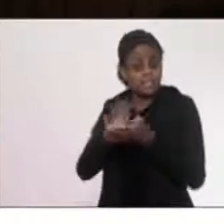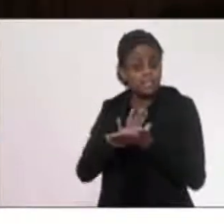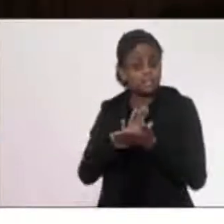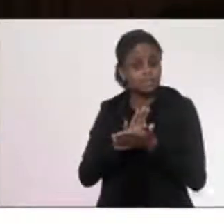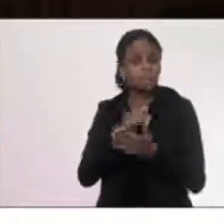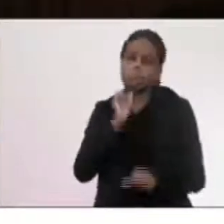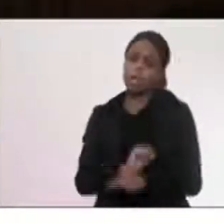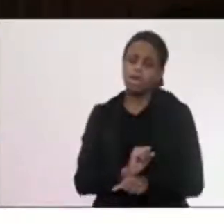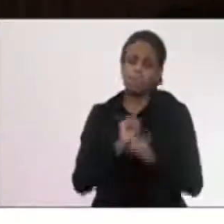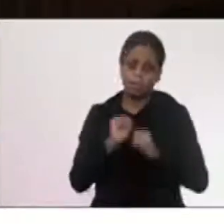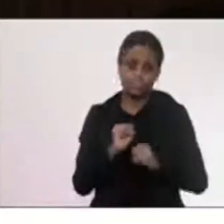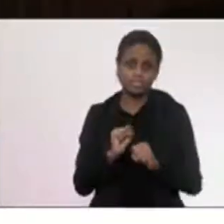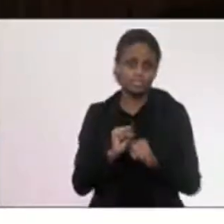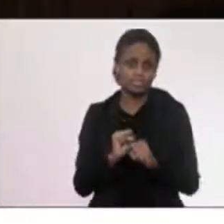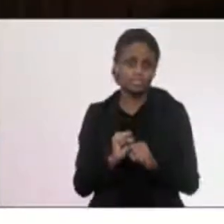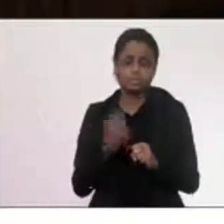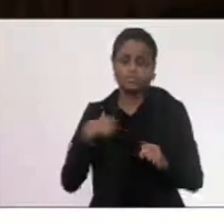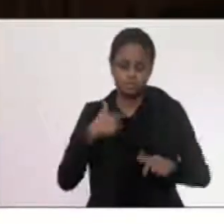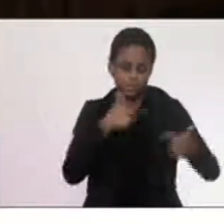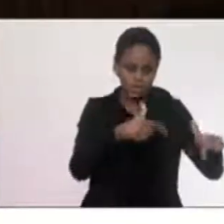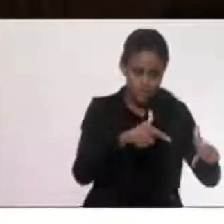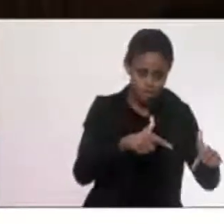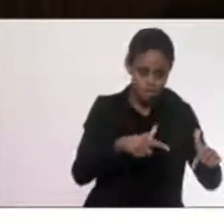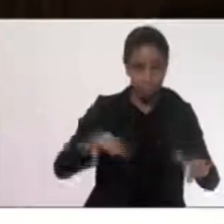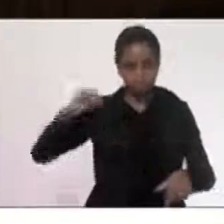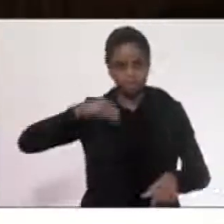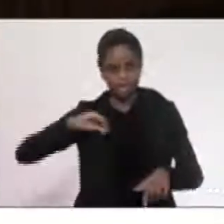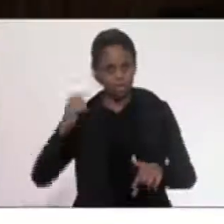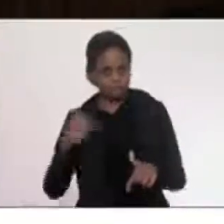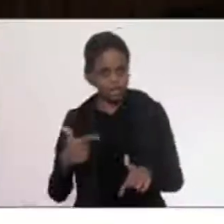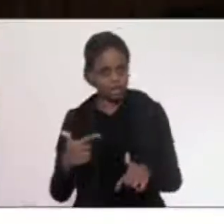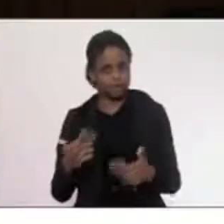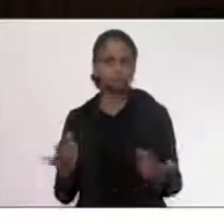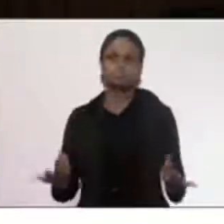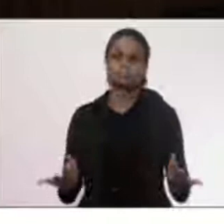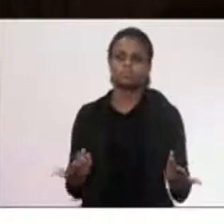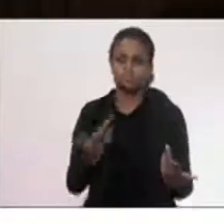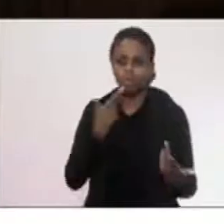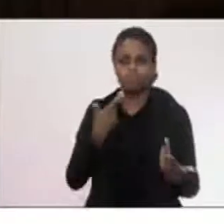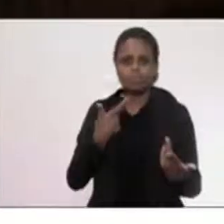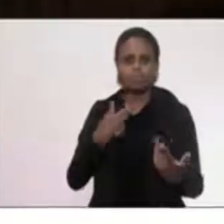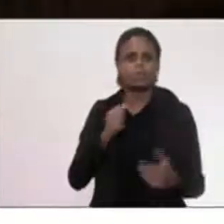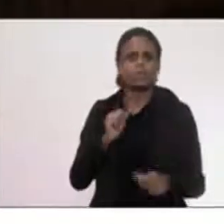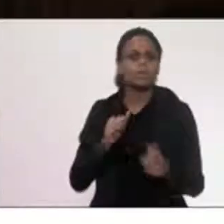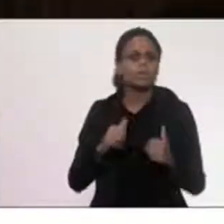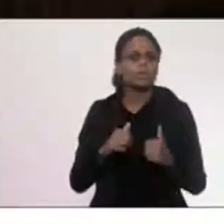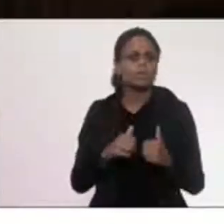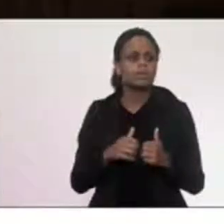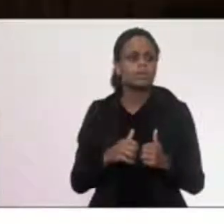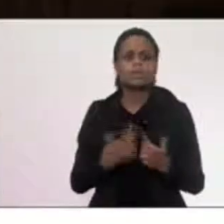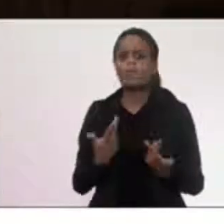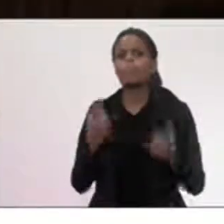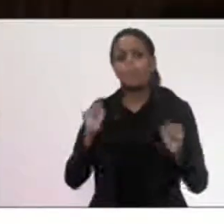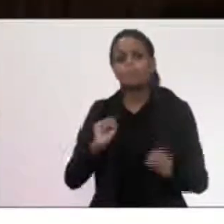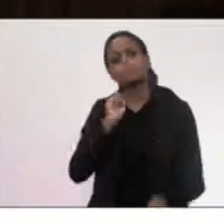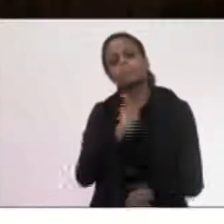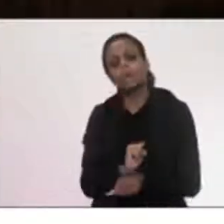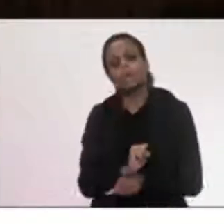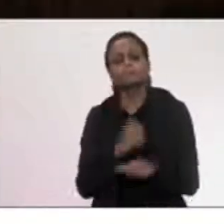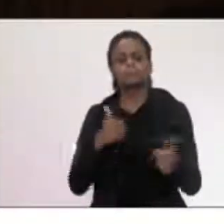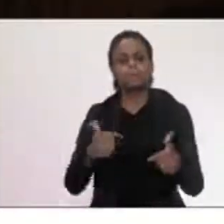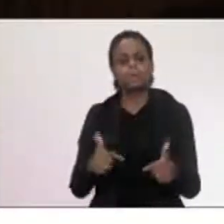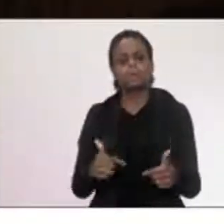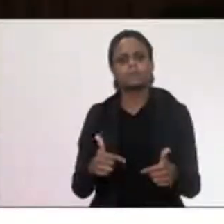um serviço e não é pago pelo tal, você abre uma prerrogativa para que esse serviço possa ser descontinuado, o que é um